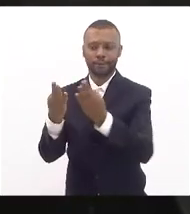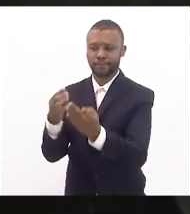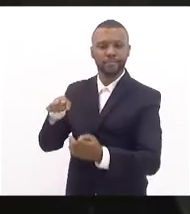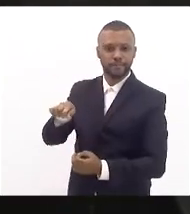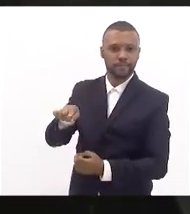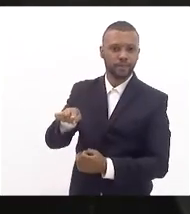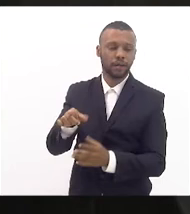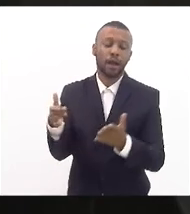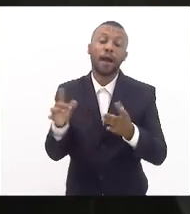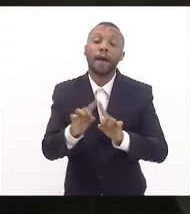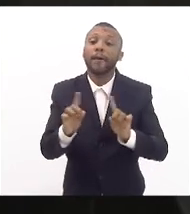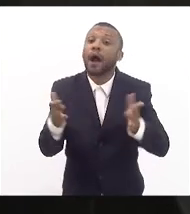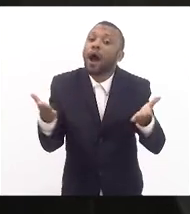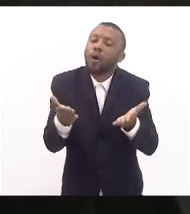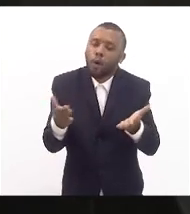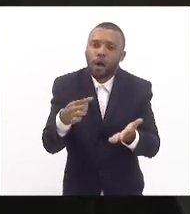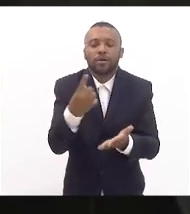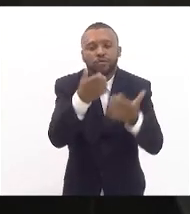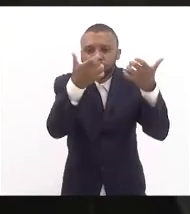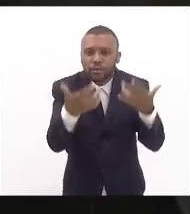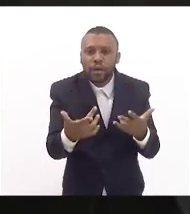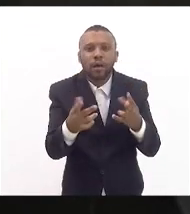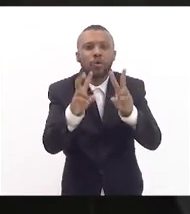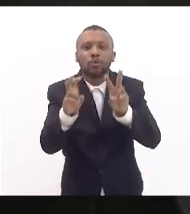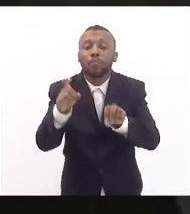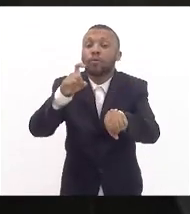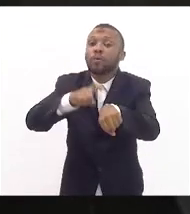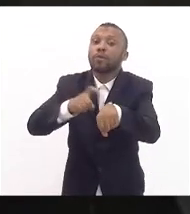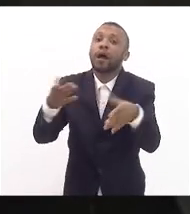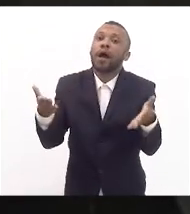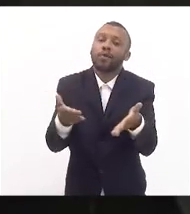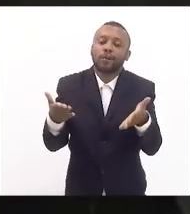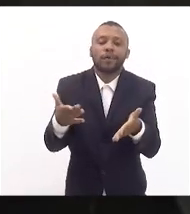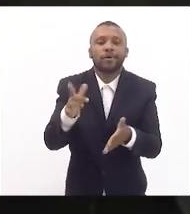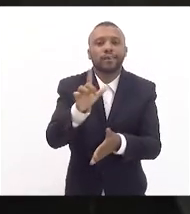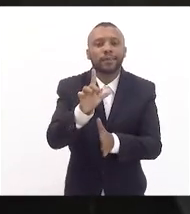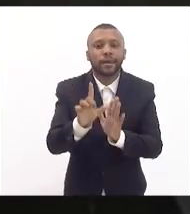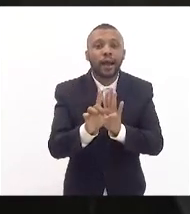não é, para uma questão mais atual, que é a Lei Federal